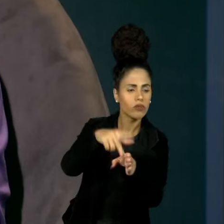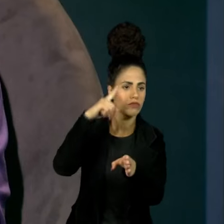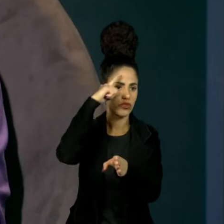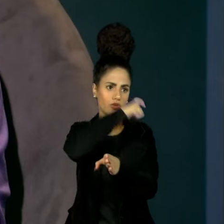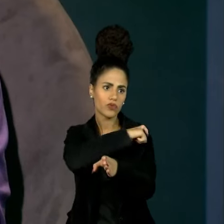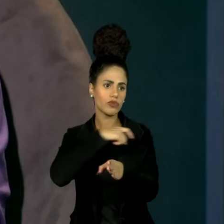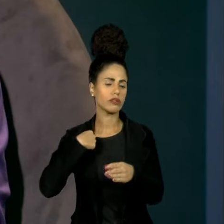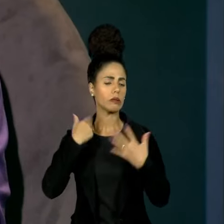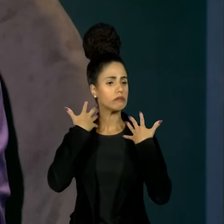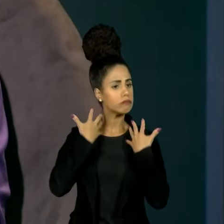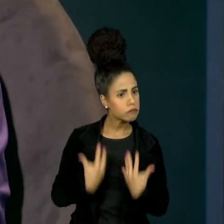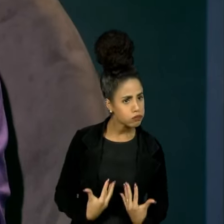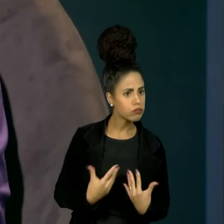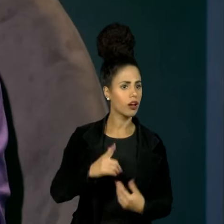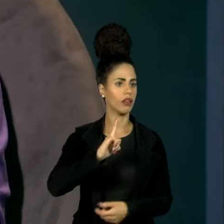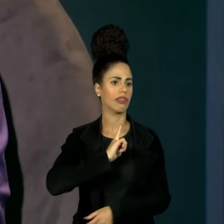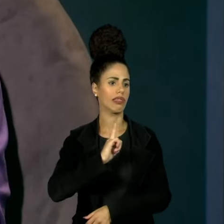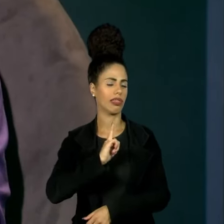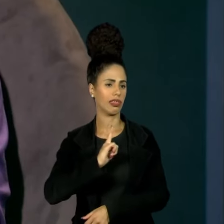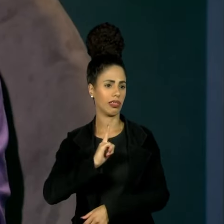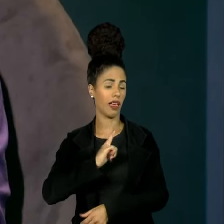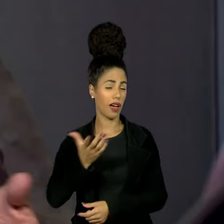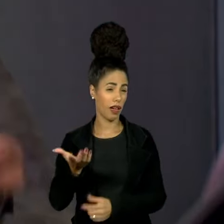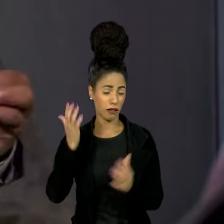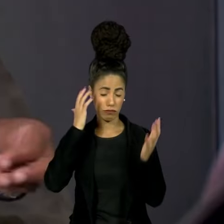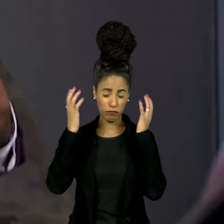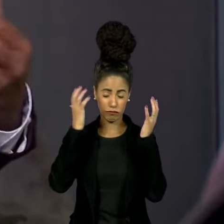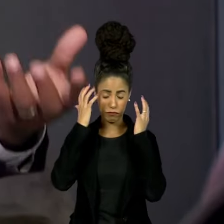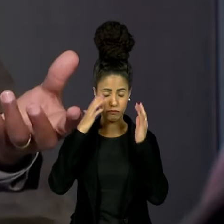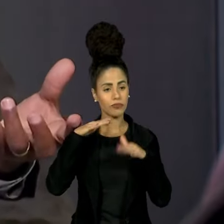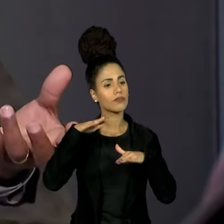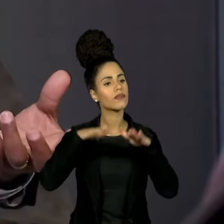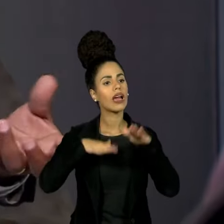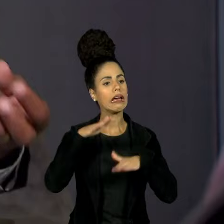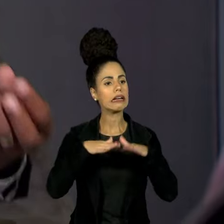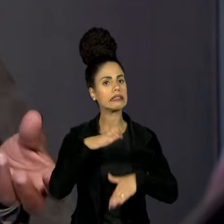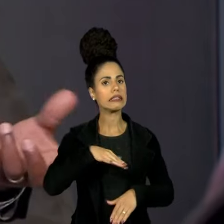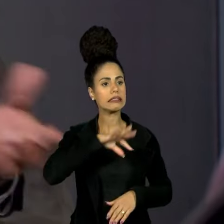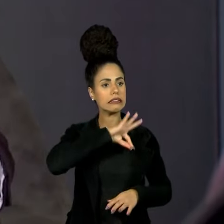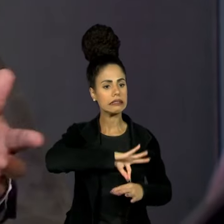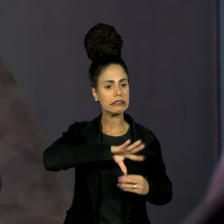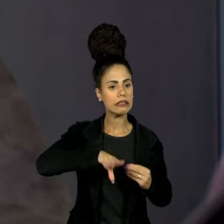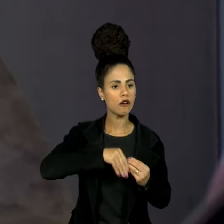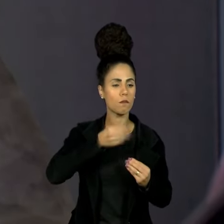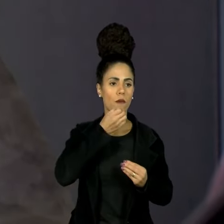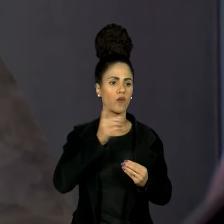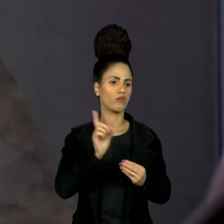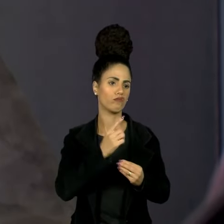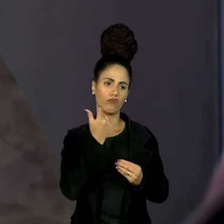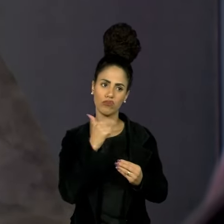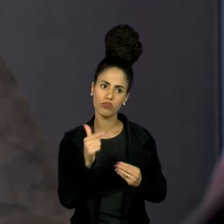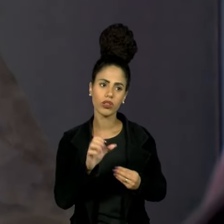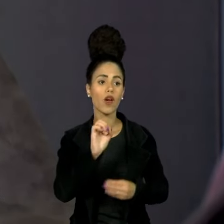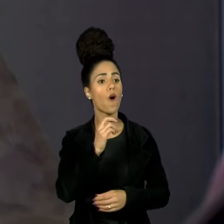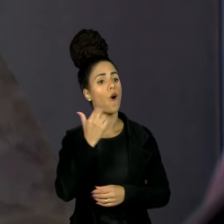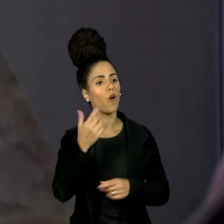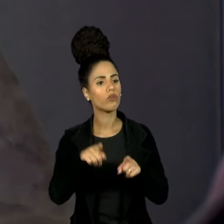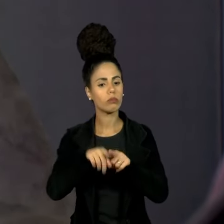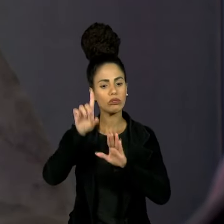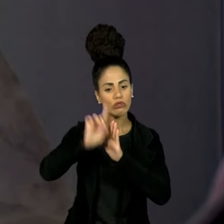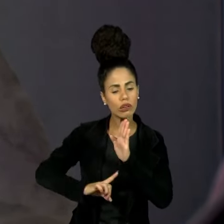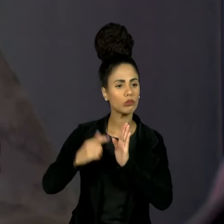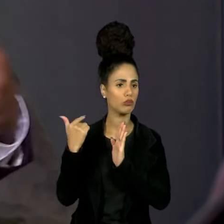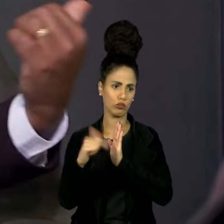uma exaustão danada, um desgaste terrível e nem sempre consegue ter um conjunto de direitos garantidos, né?